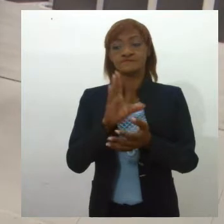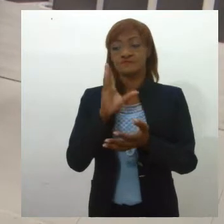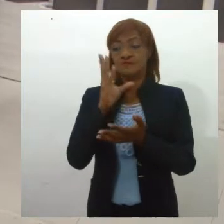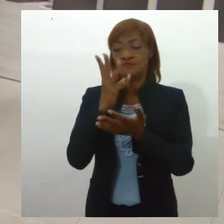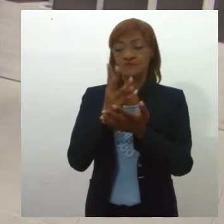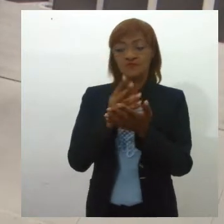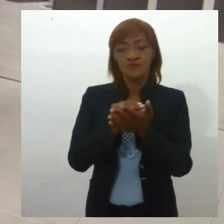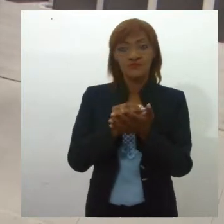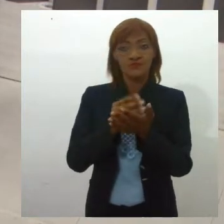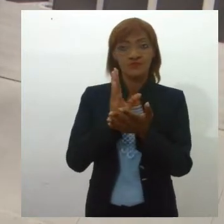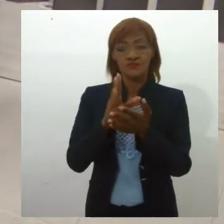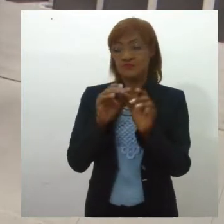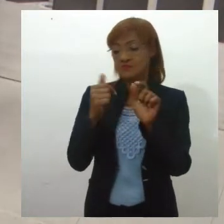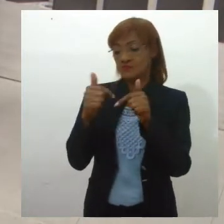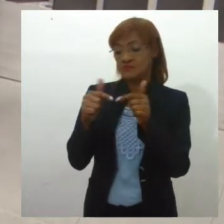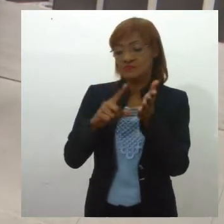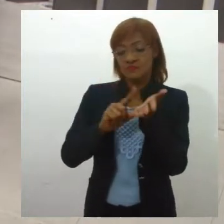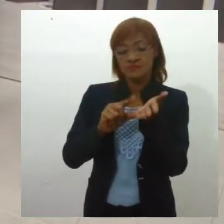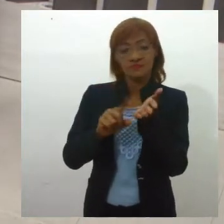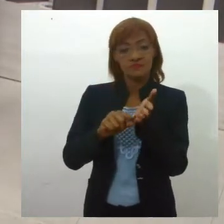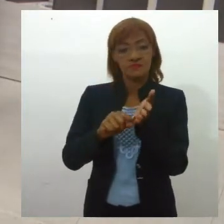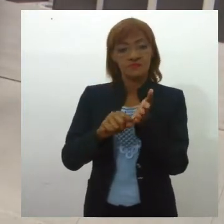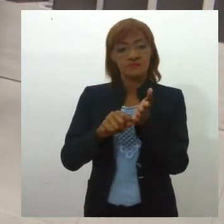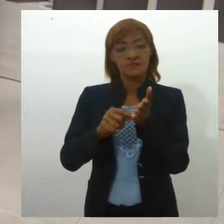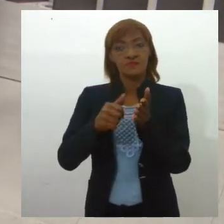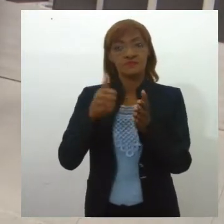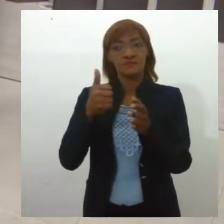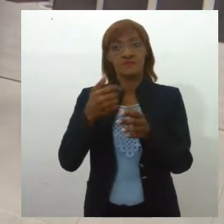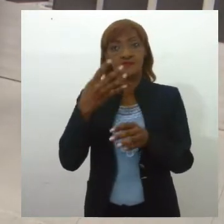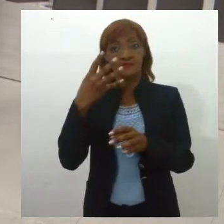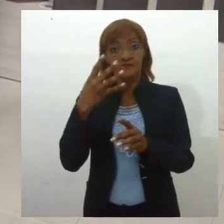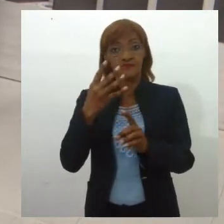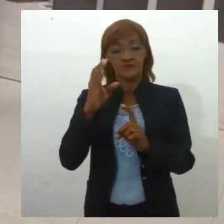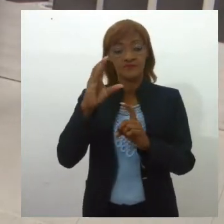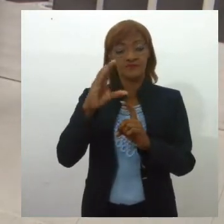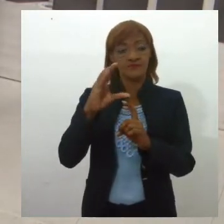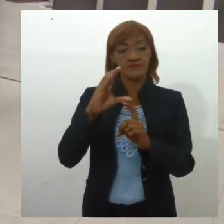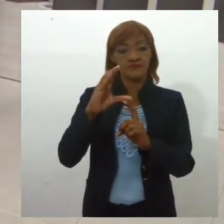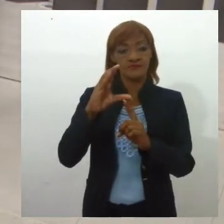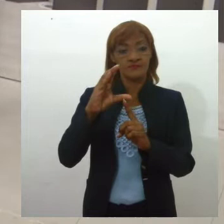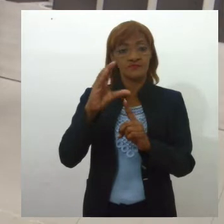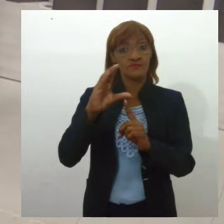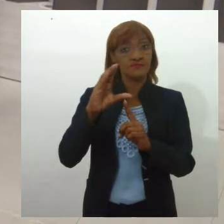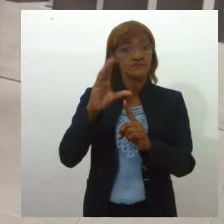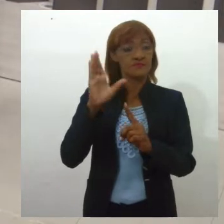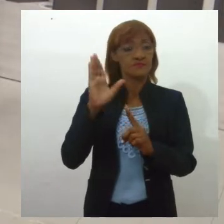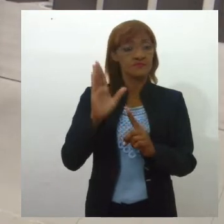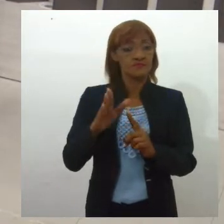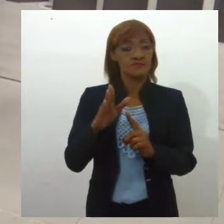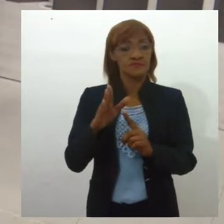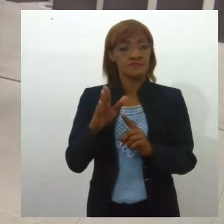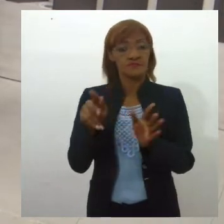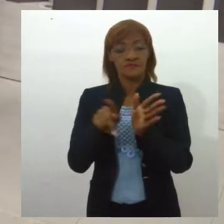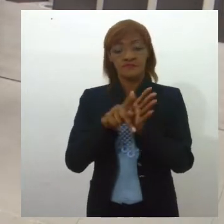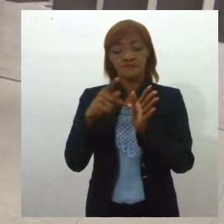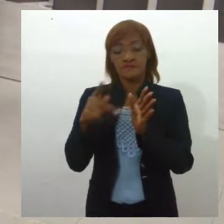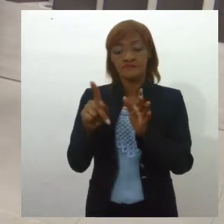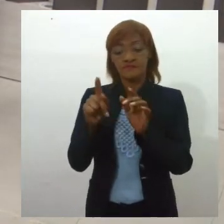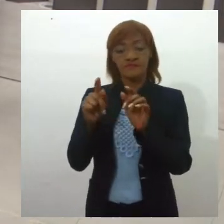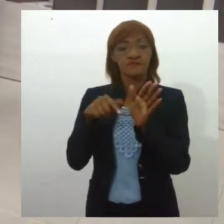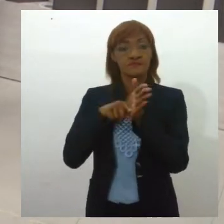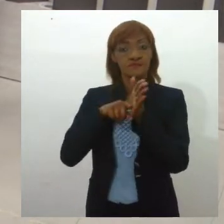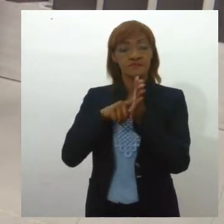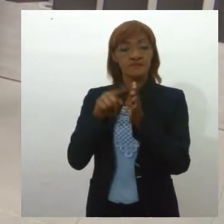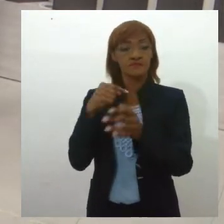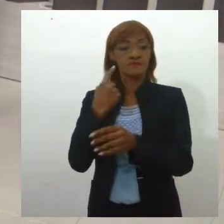A primeira parte são 4 capítulos mais diretamente relacionados ao nosso trabalho. A gente